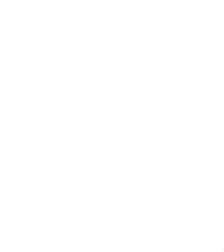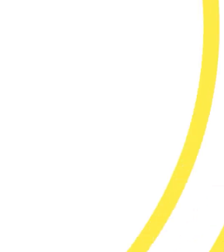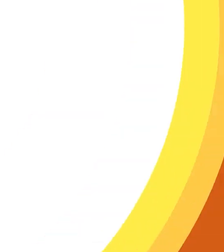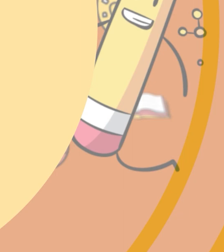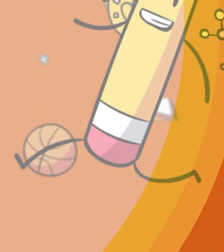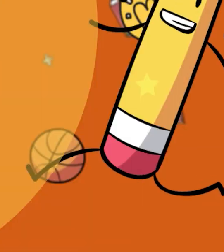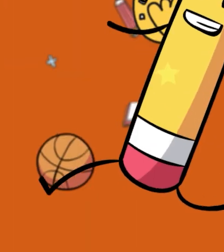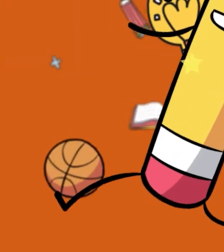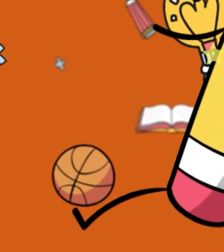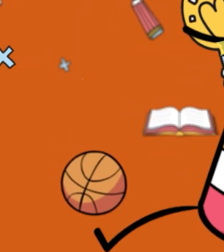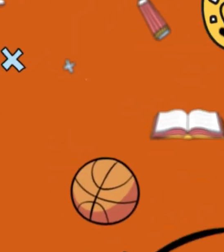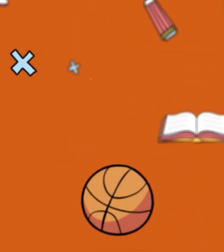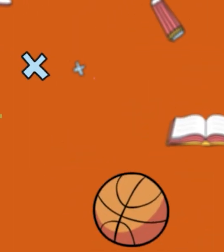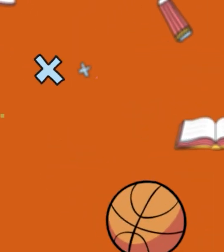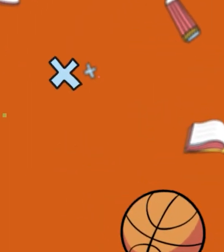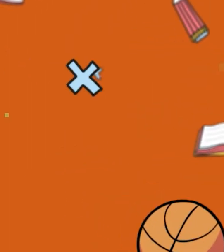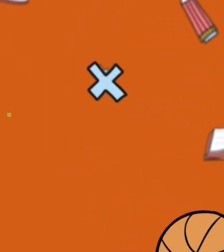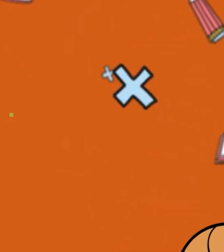On!